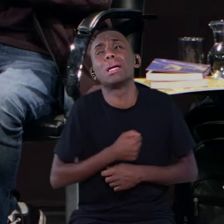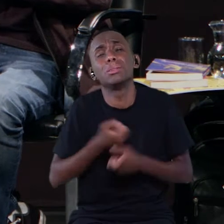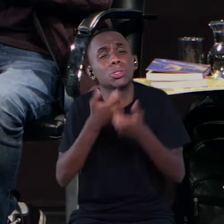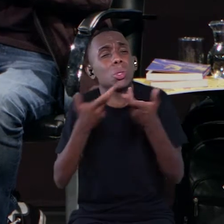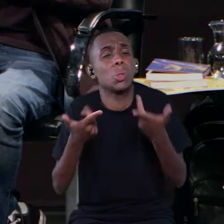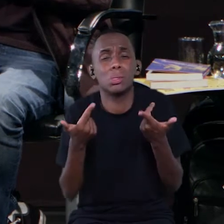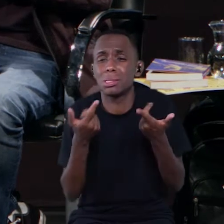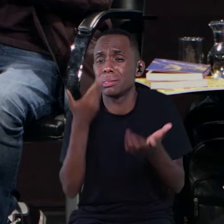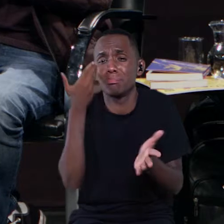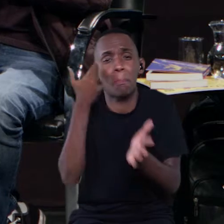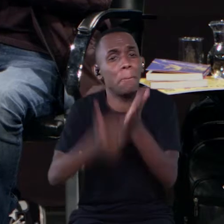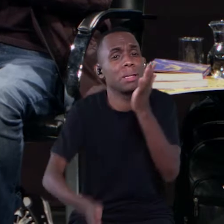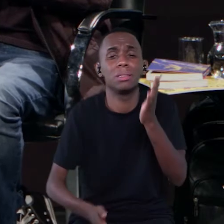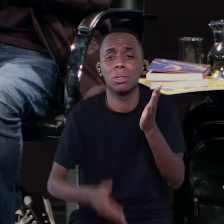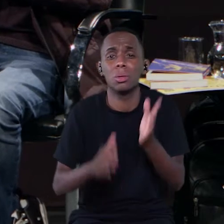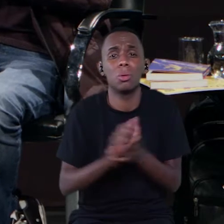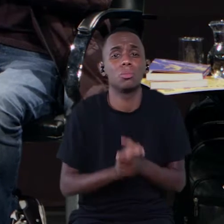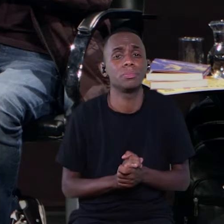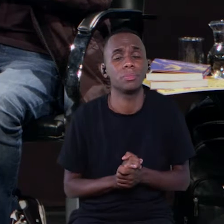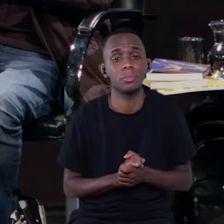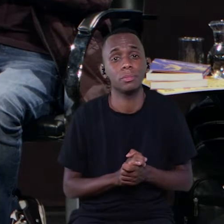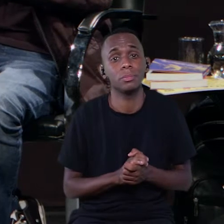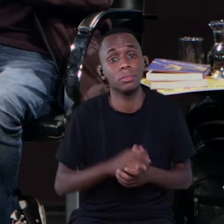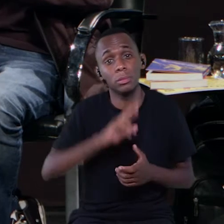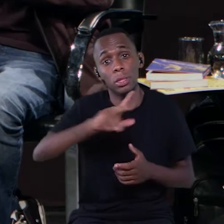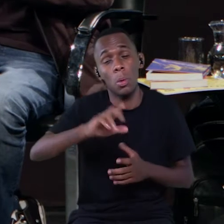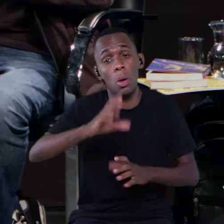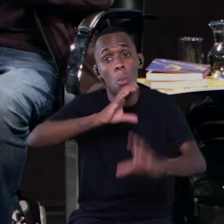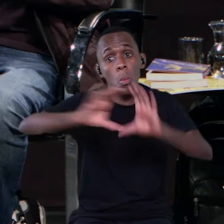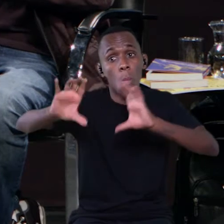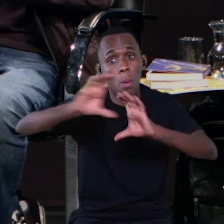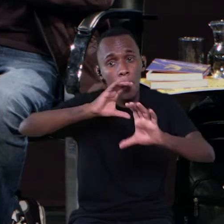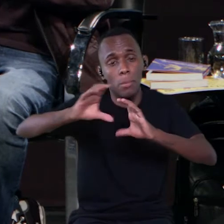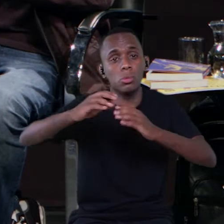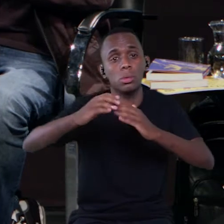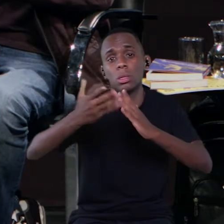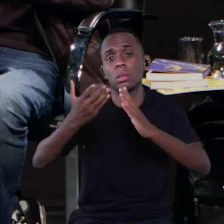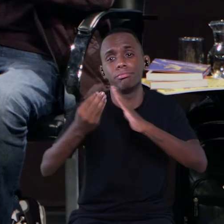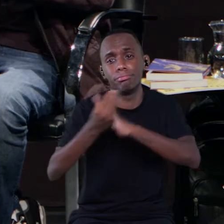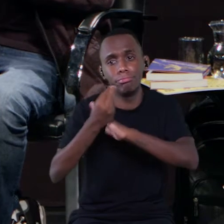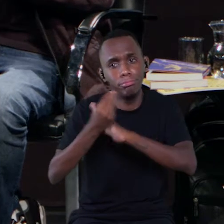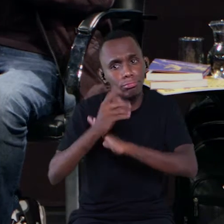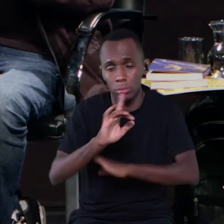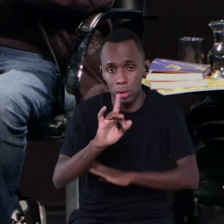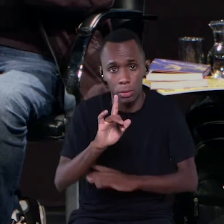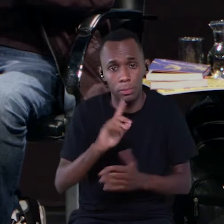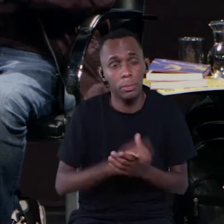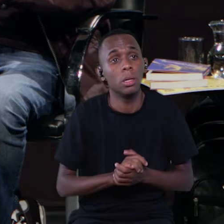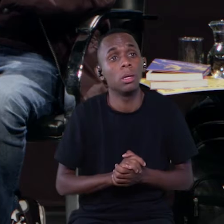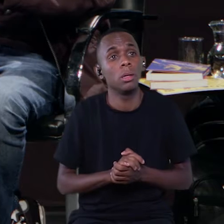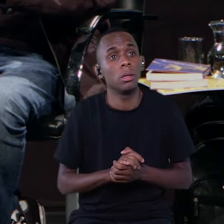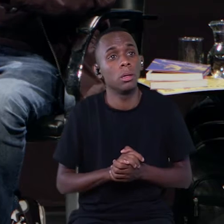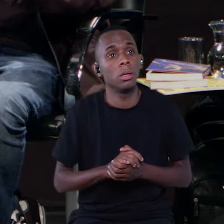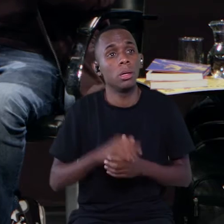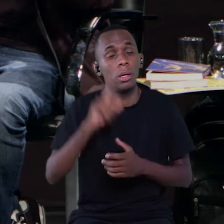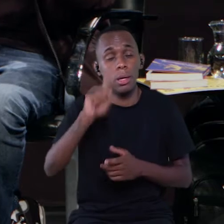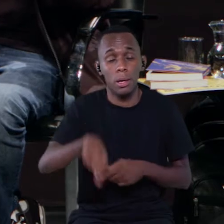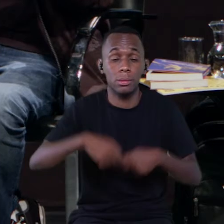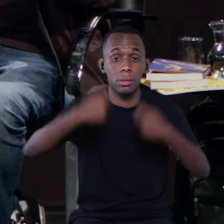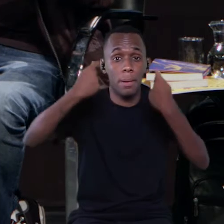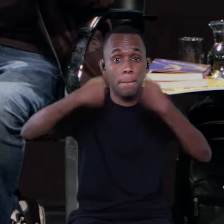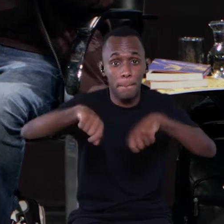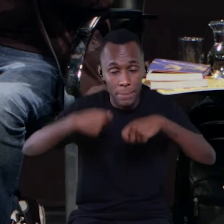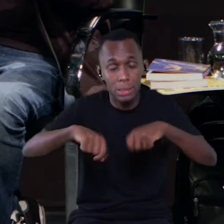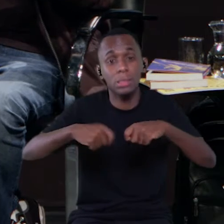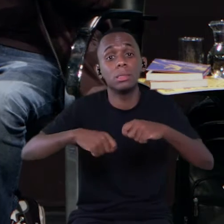já não tem, o que a gente nunca teve. Então, não é uma canção de consolo. Ela é, na verdade, aquela ideia de que você